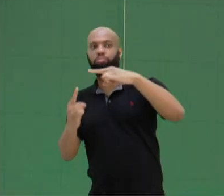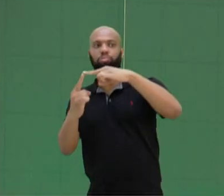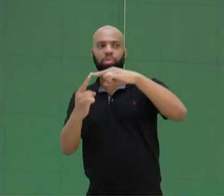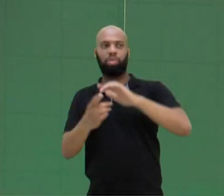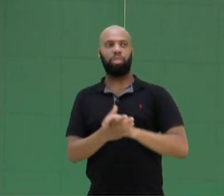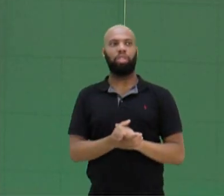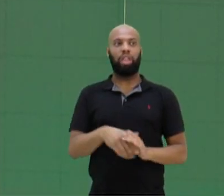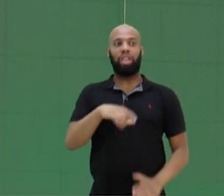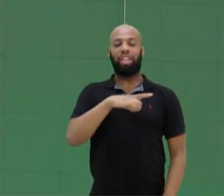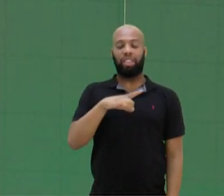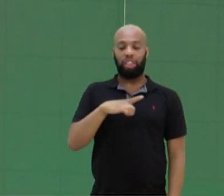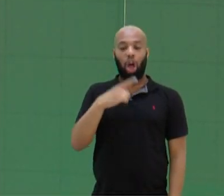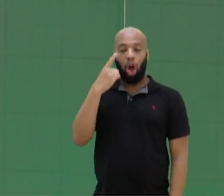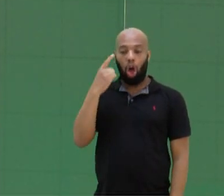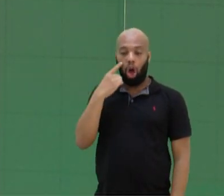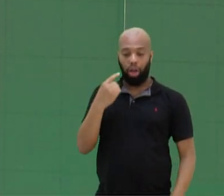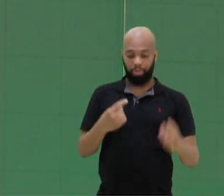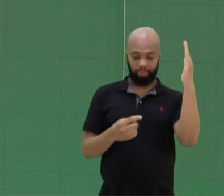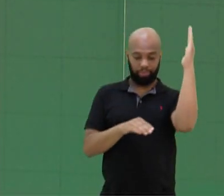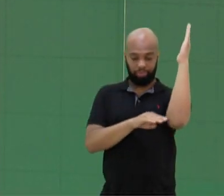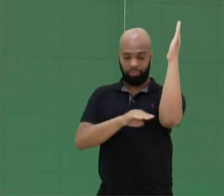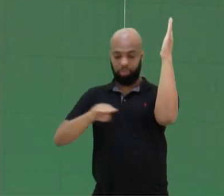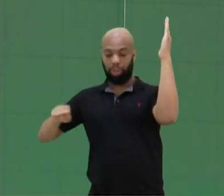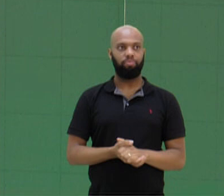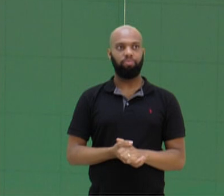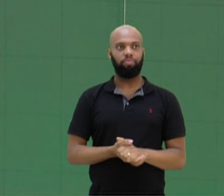X, eixo x.